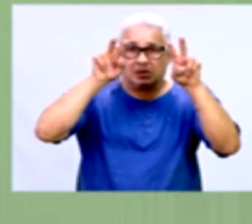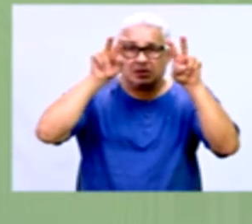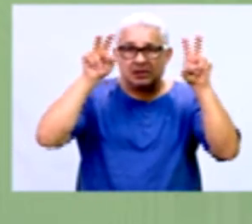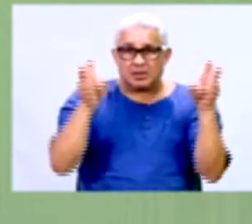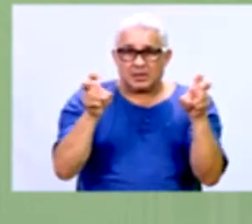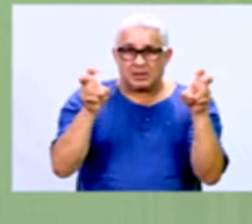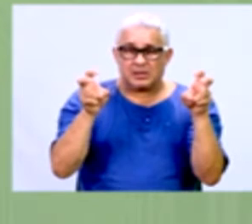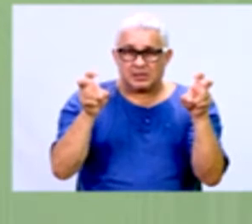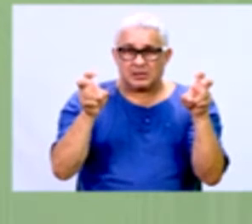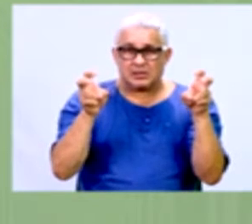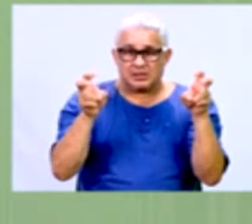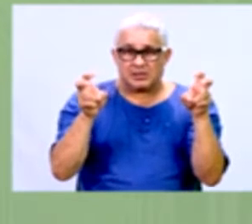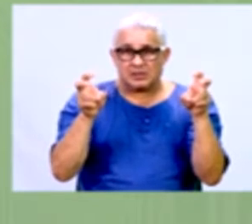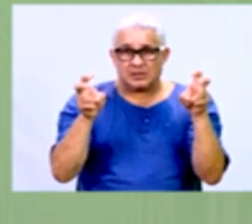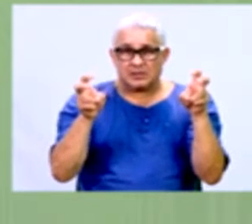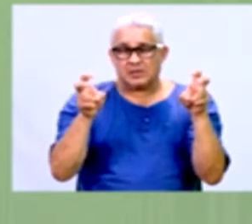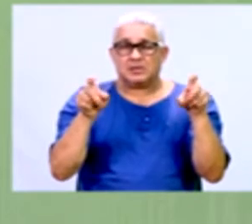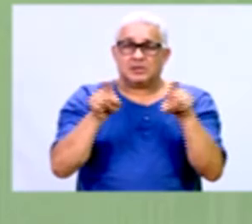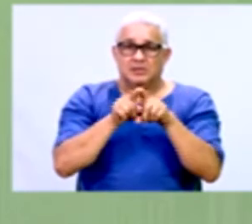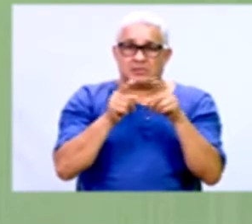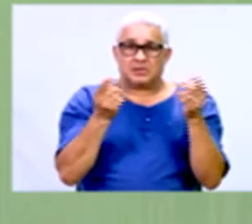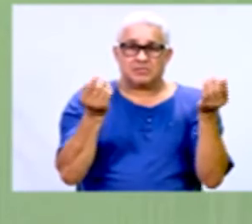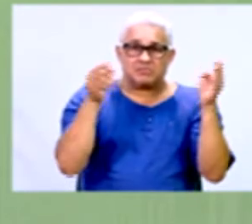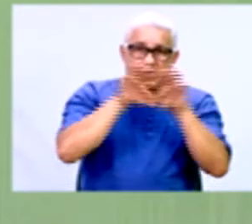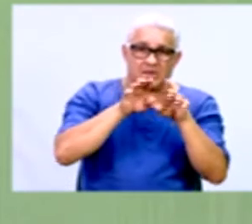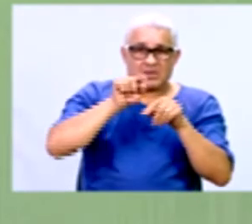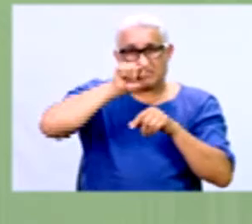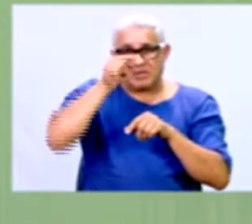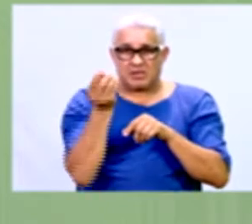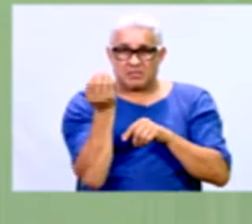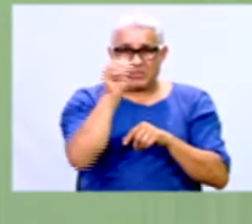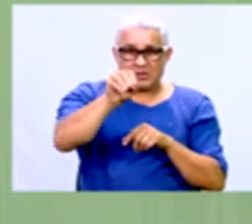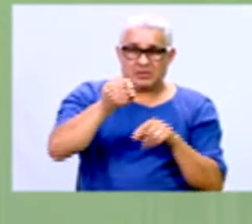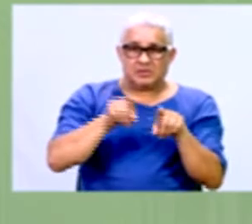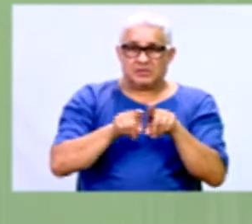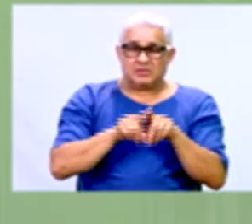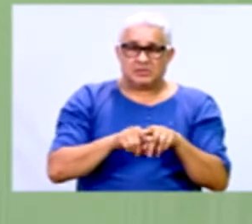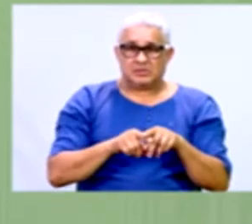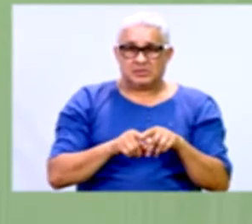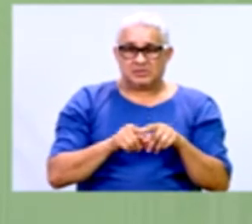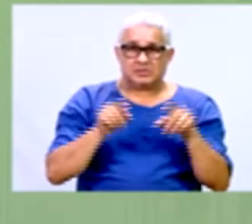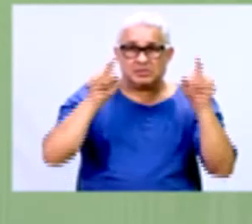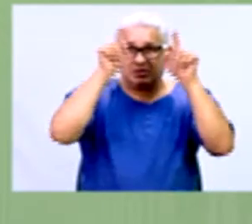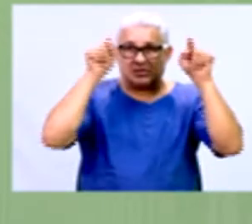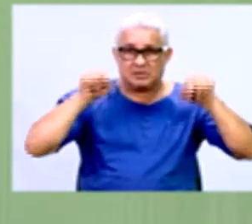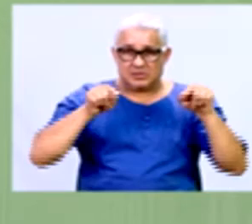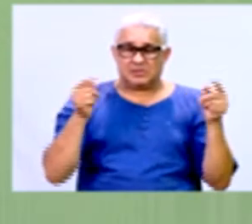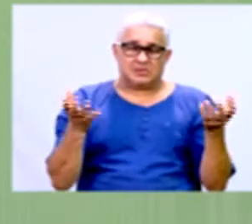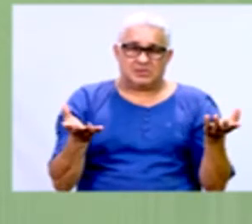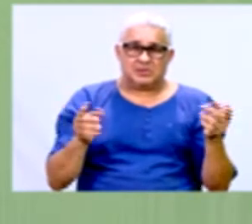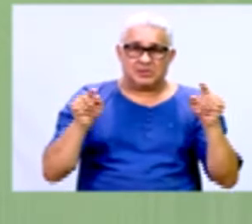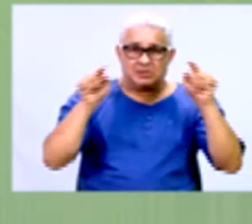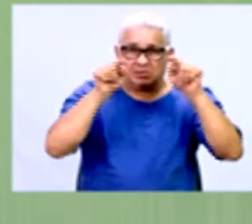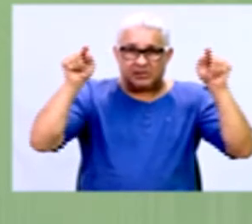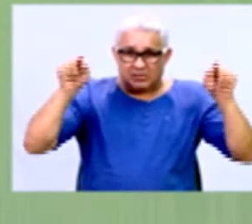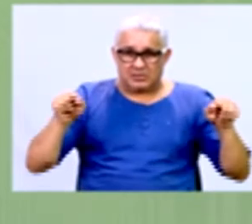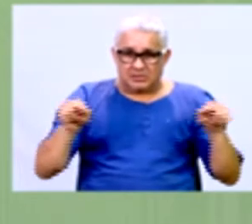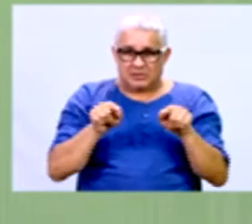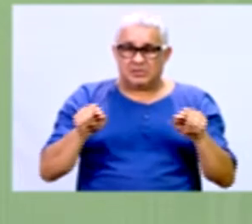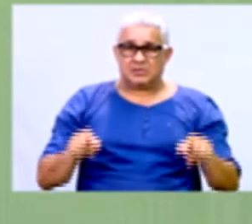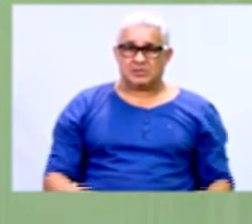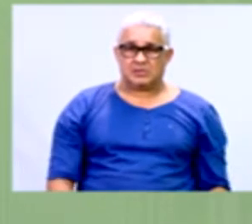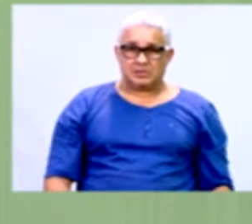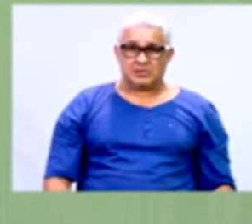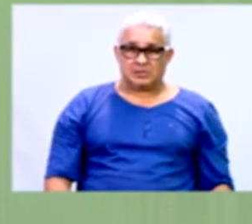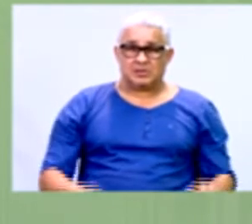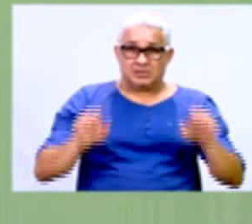abre aspas, fecha aspas, coloca vírgula, fecha, enfim, fecha chaves, abre chaves, fecha colchete. Se você for criar uma